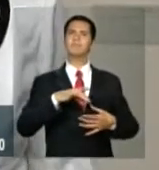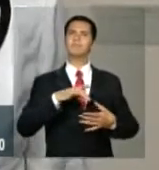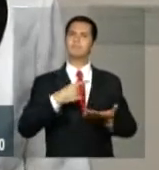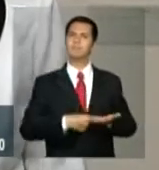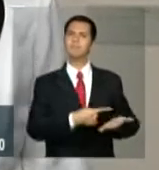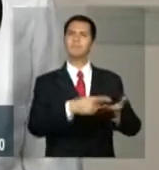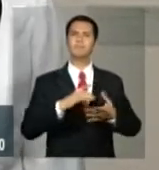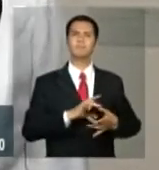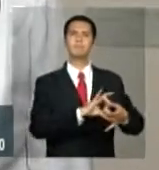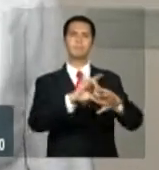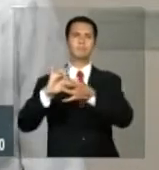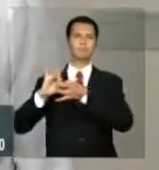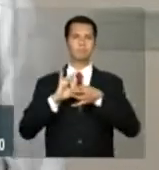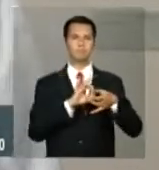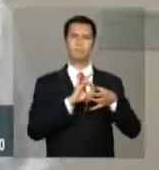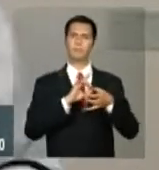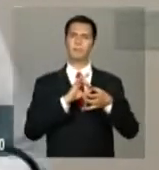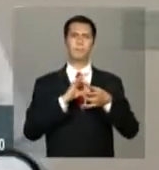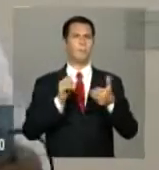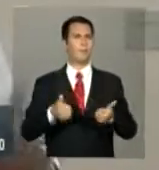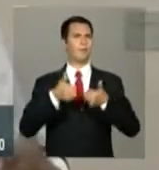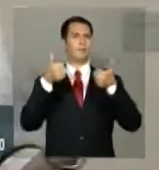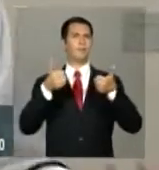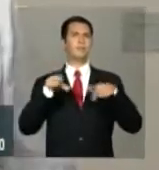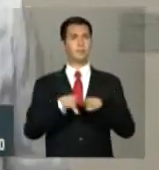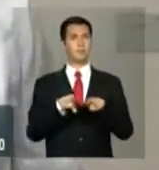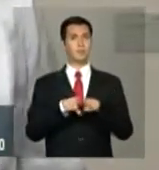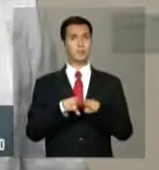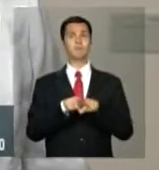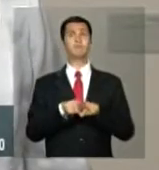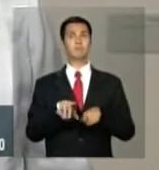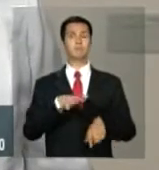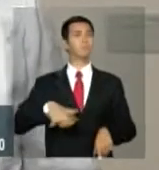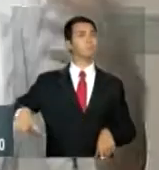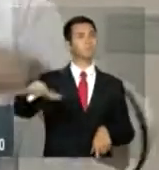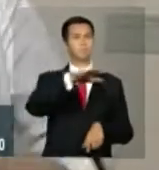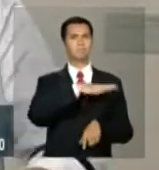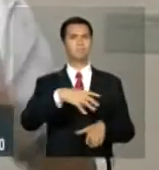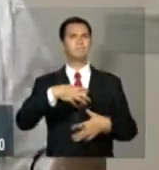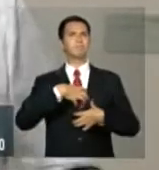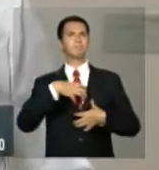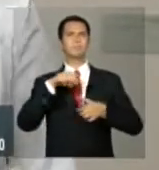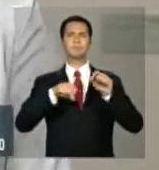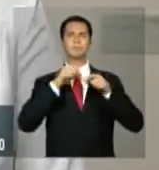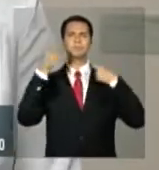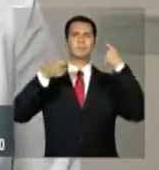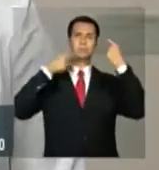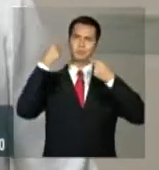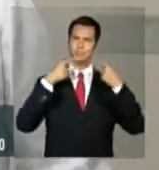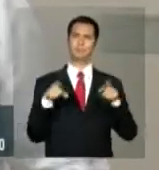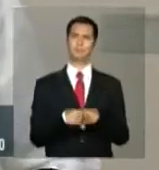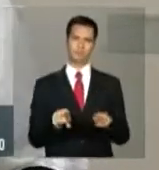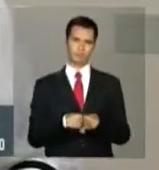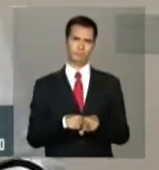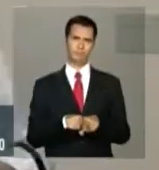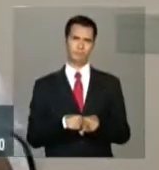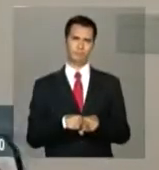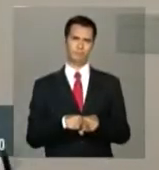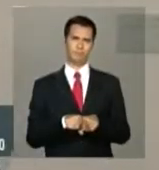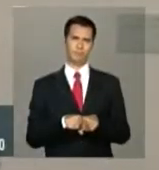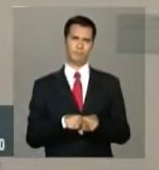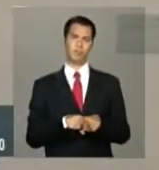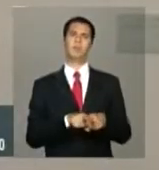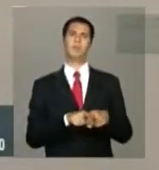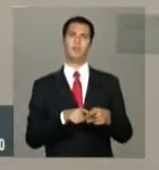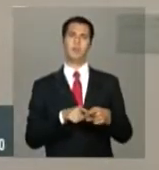sempre um clima melhor e também há um clima de preocupação, de cooperação e de preocupação. E é